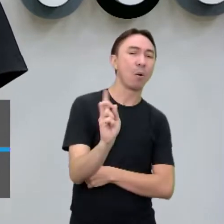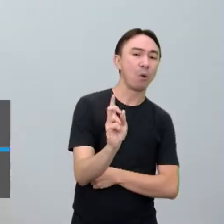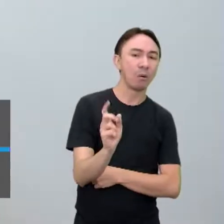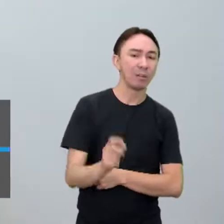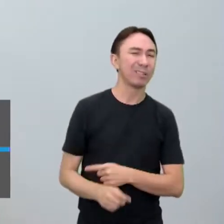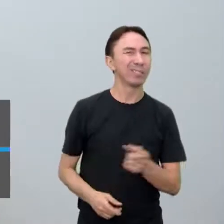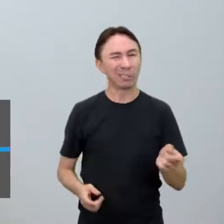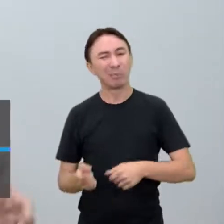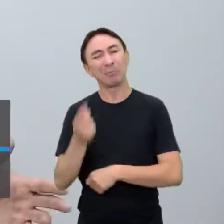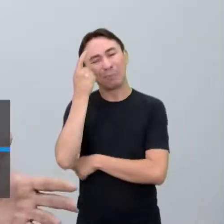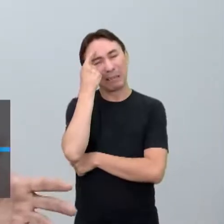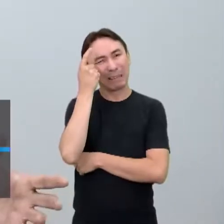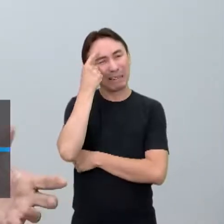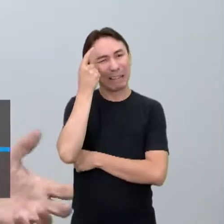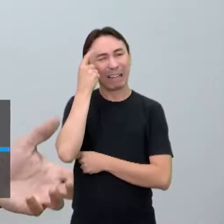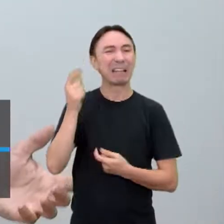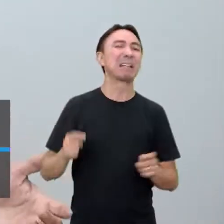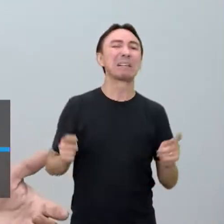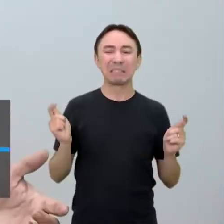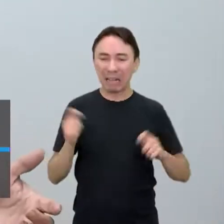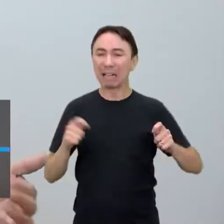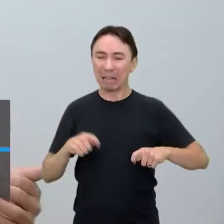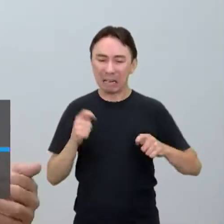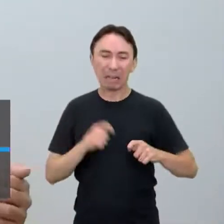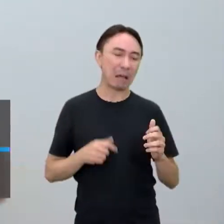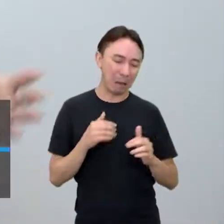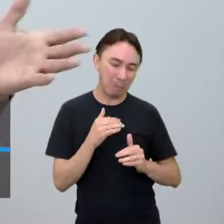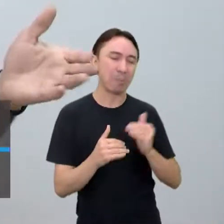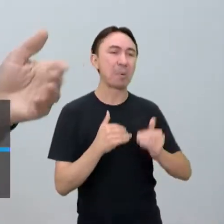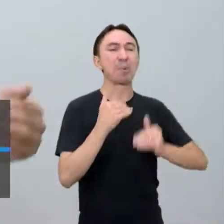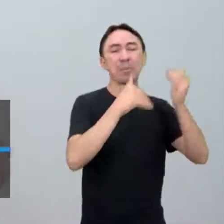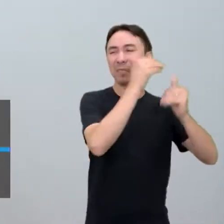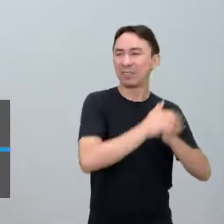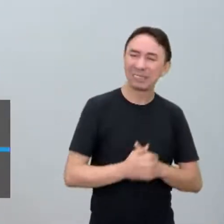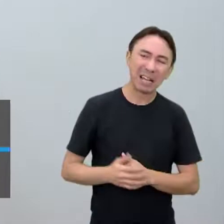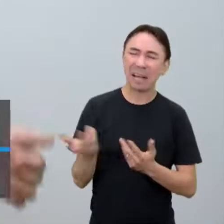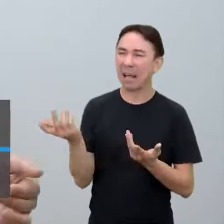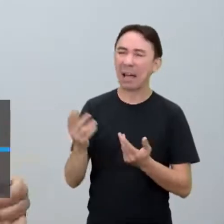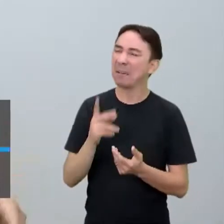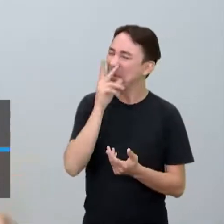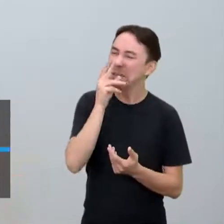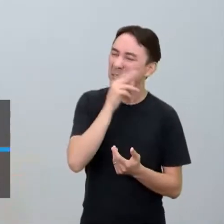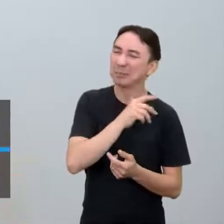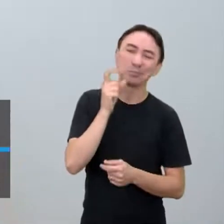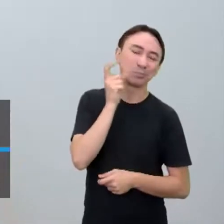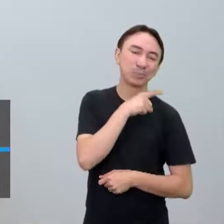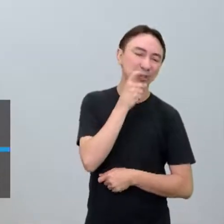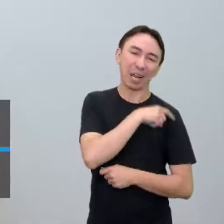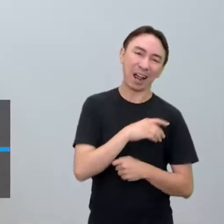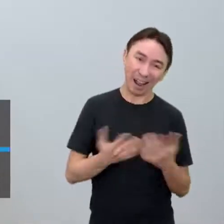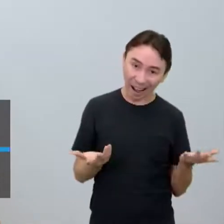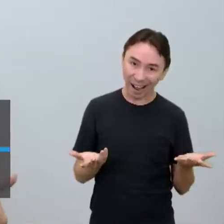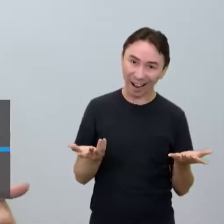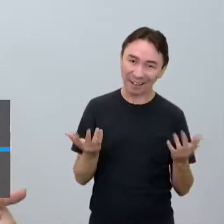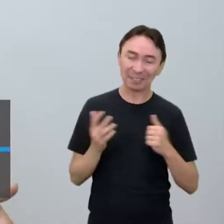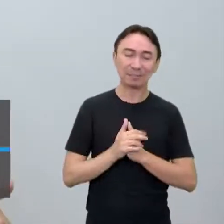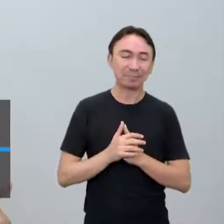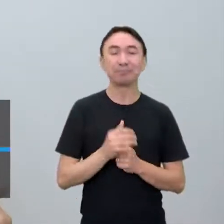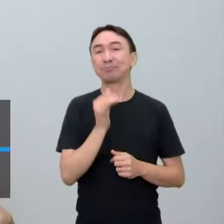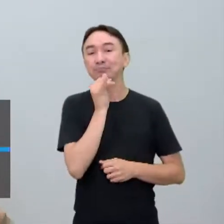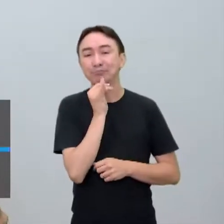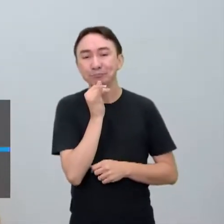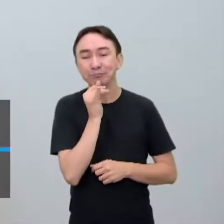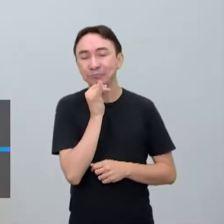pouco fantasiosa. Sim, e a gente também não pode esquecer que é algo, me corrija se eu estiver errado, mas é a impressão que eu tenho. É muito comum quando a gente acompanha a